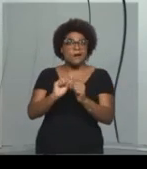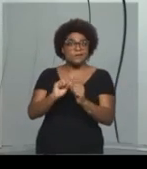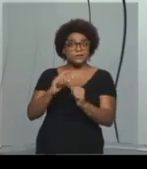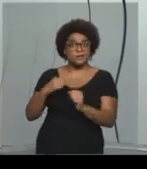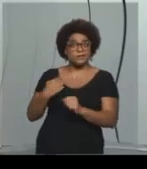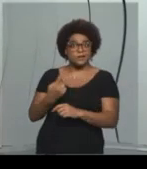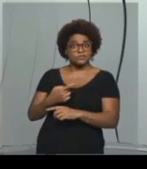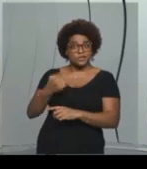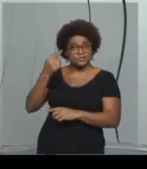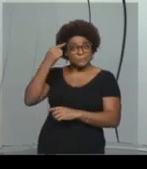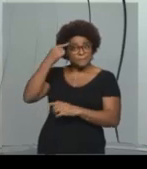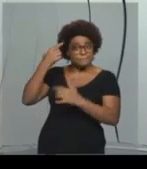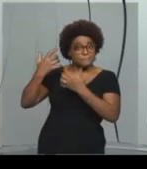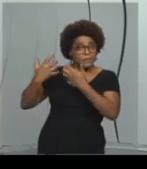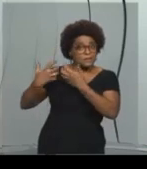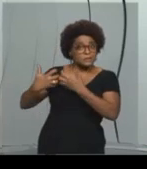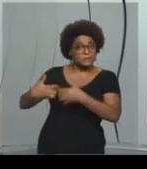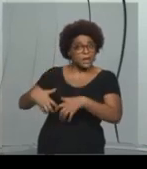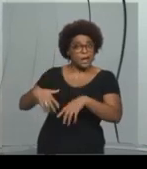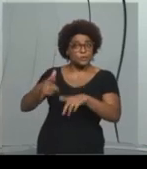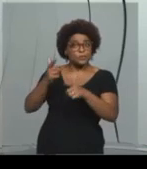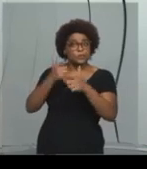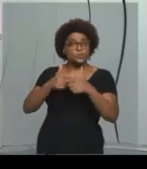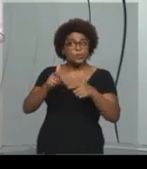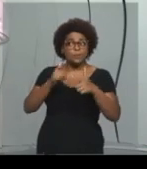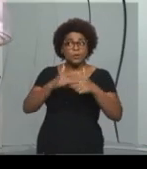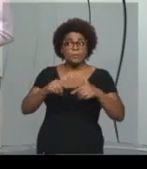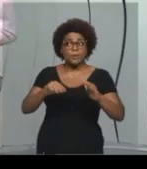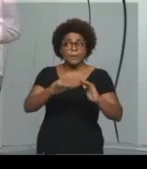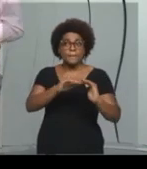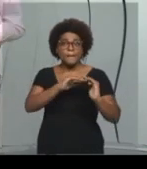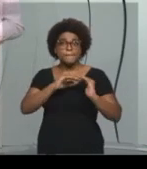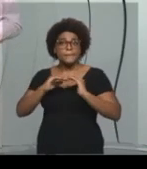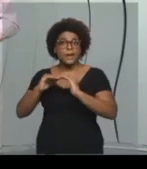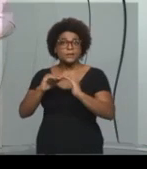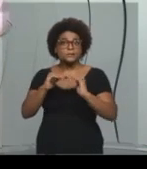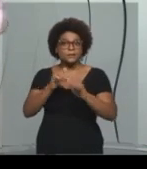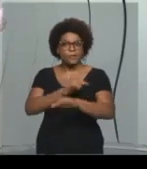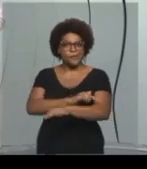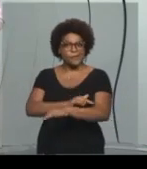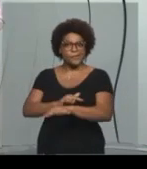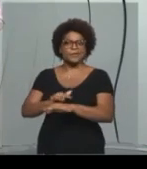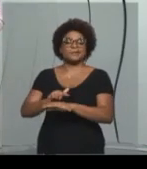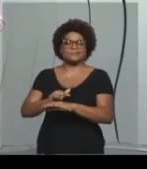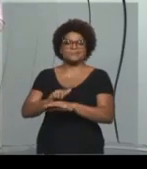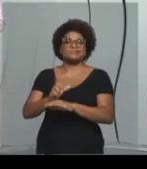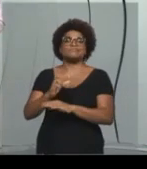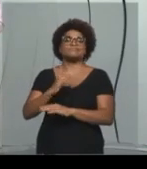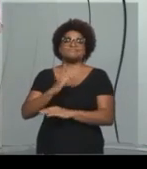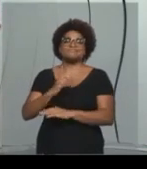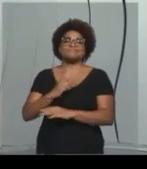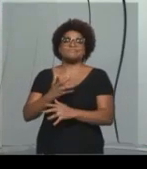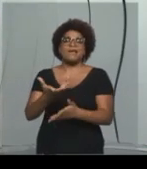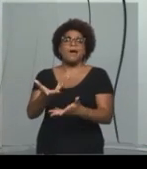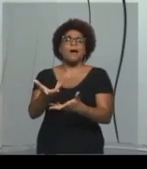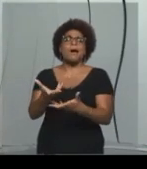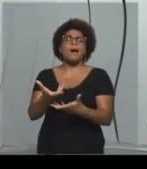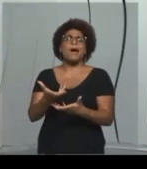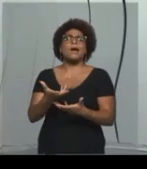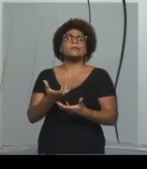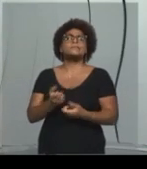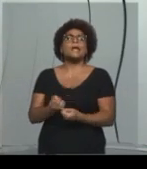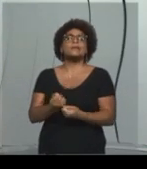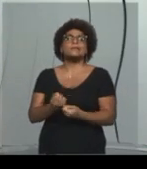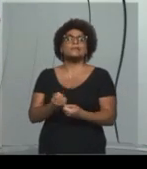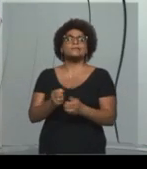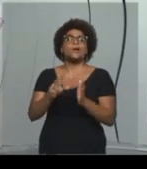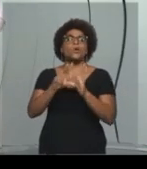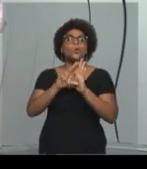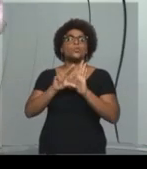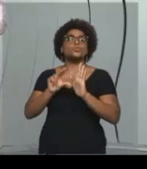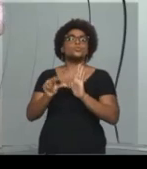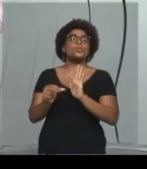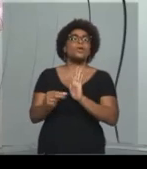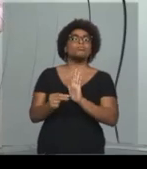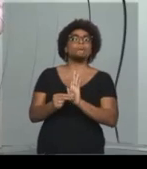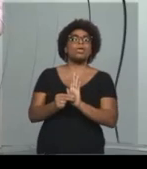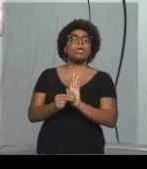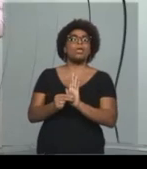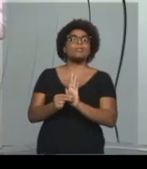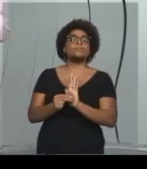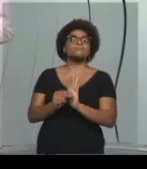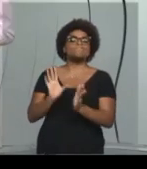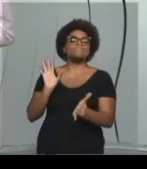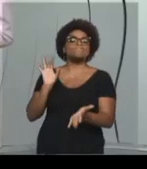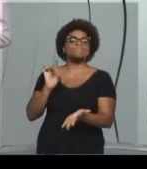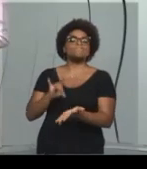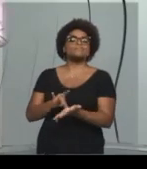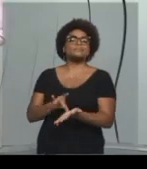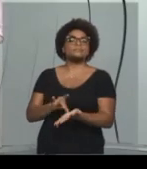no problema dessa questão da padronização dos comportamentos, da aceitação do modelo vigente. De onde